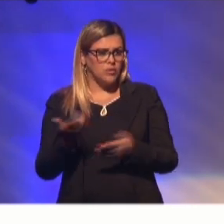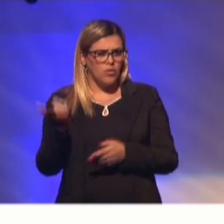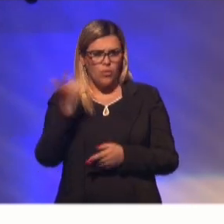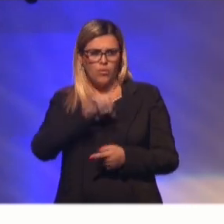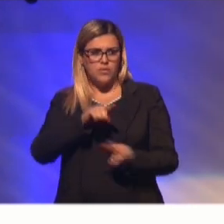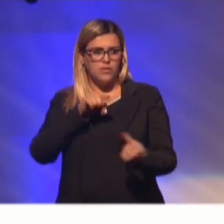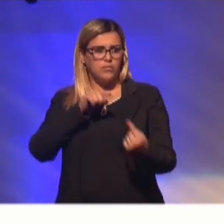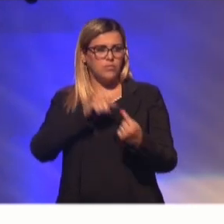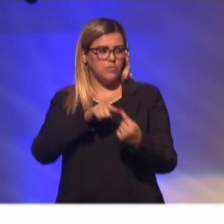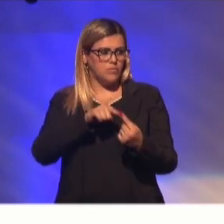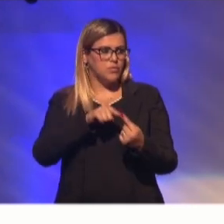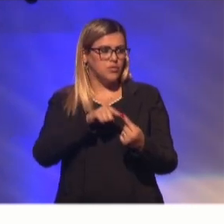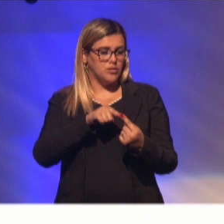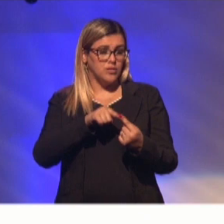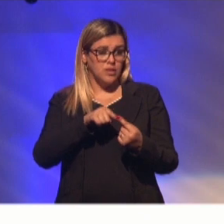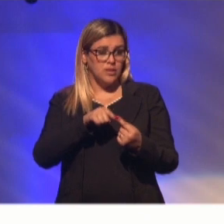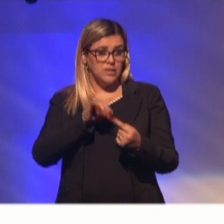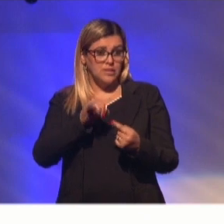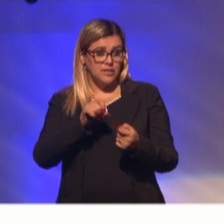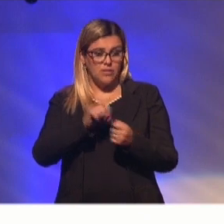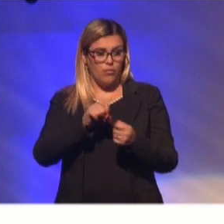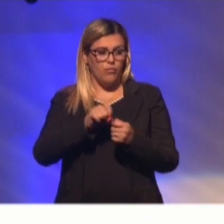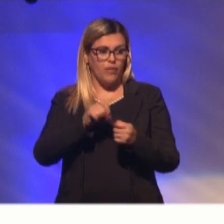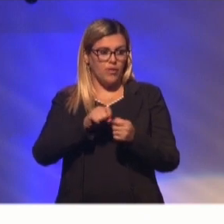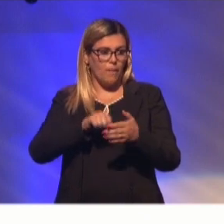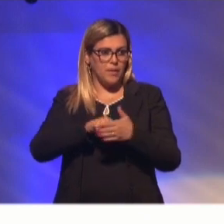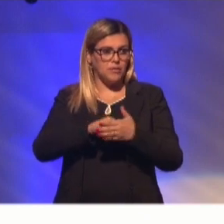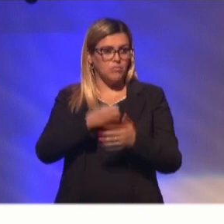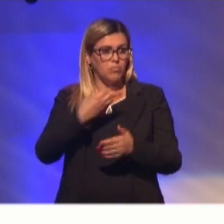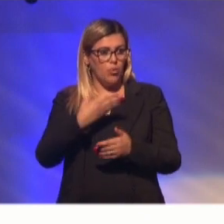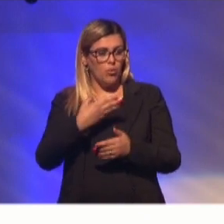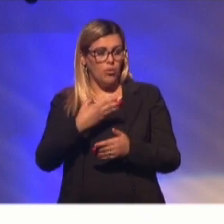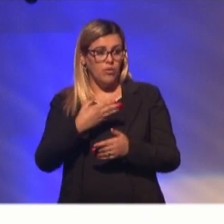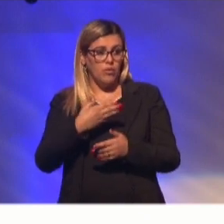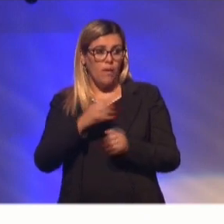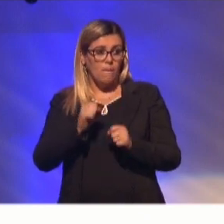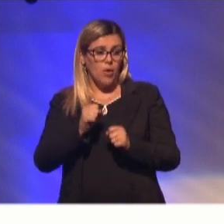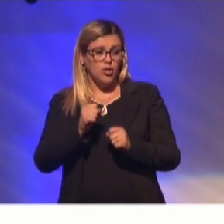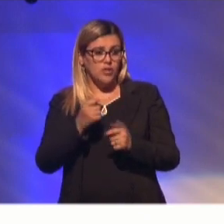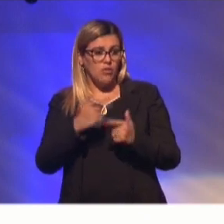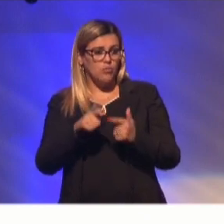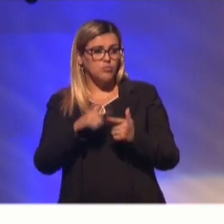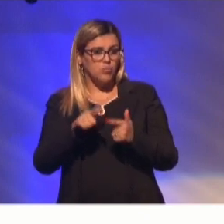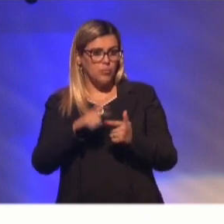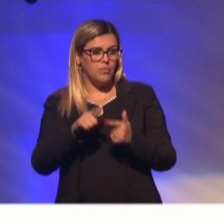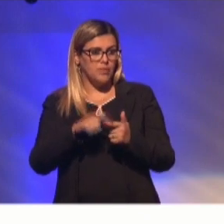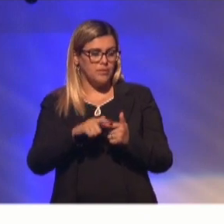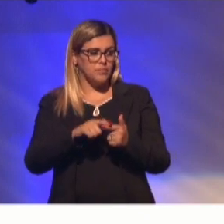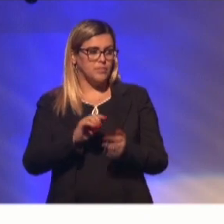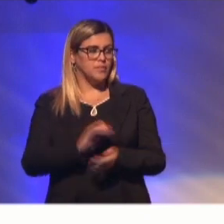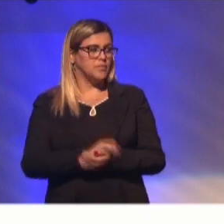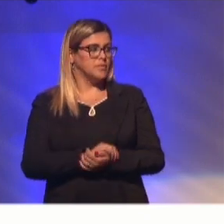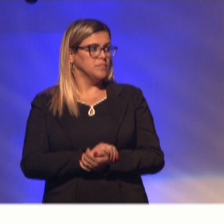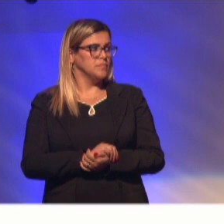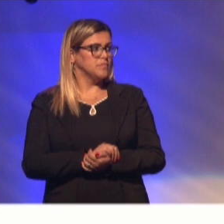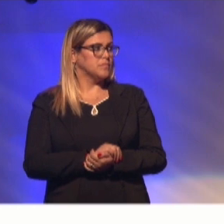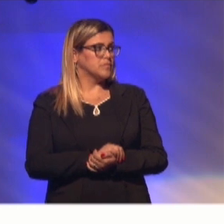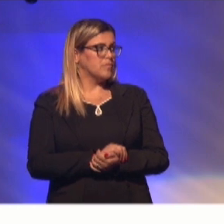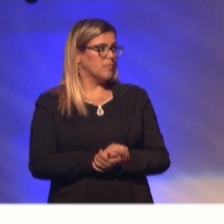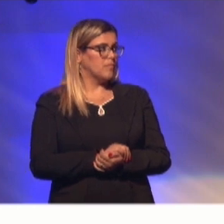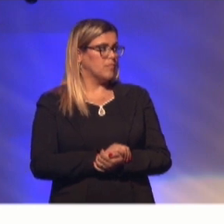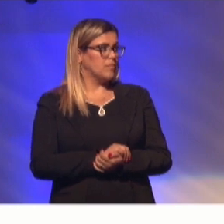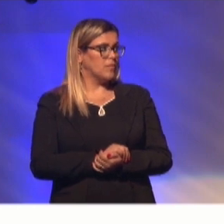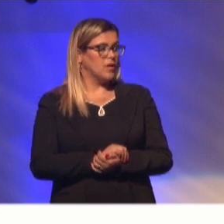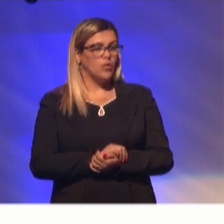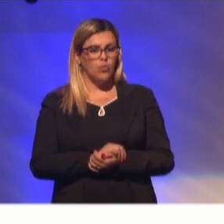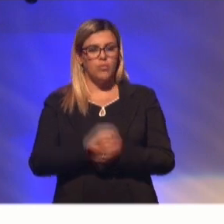não feito uma boa dosimetria, alguns efeitos colaterais. Bem, então,